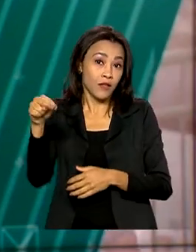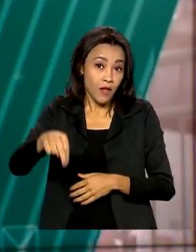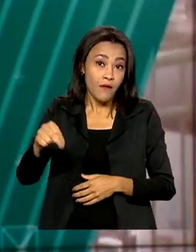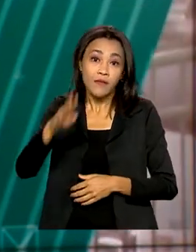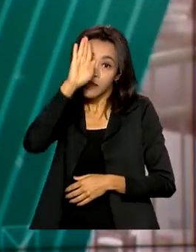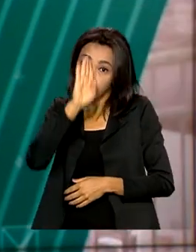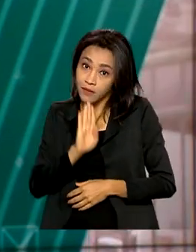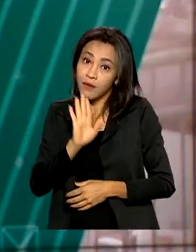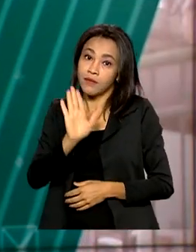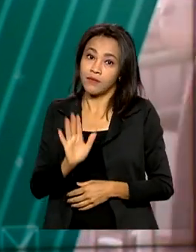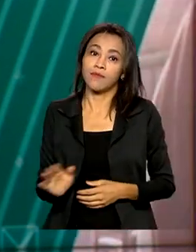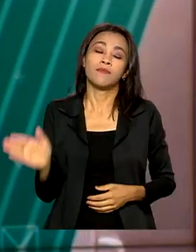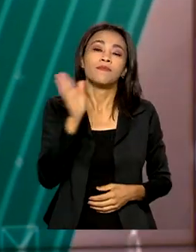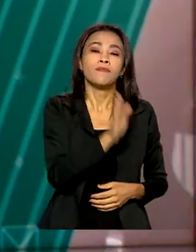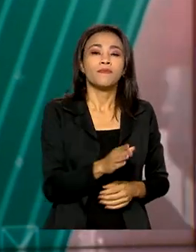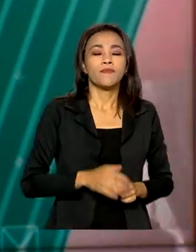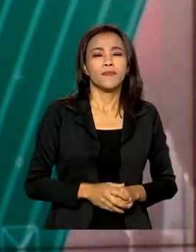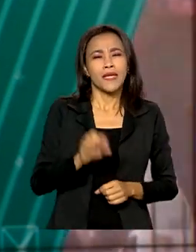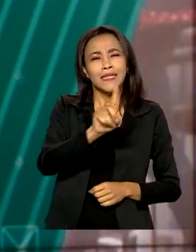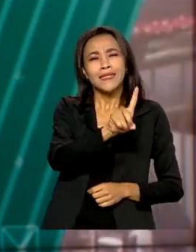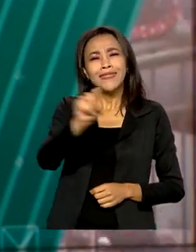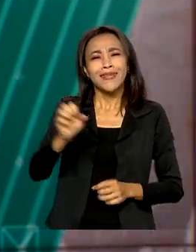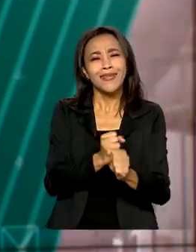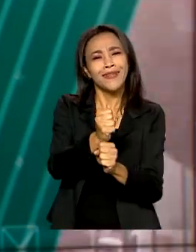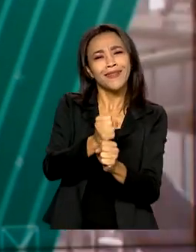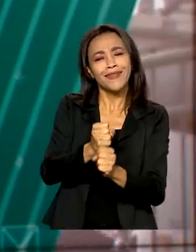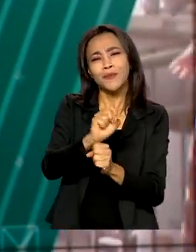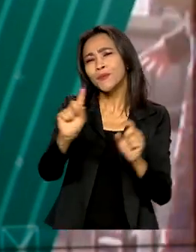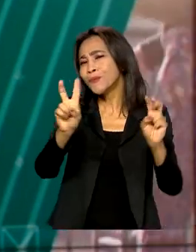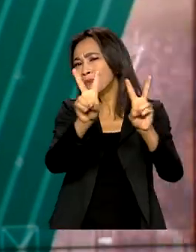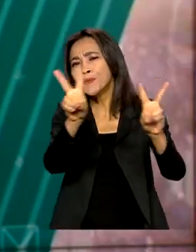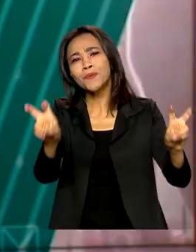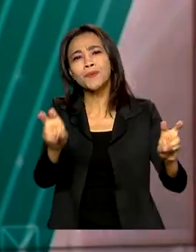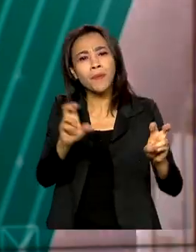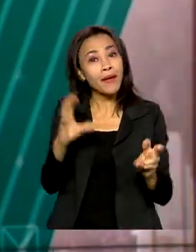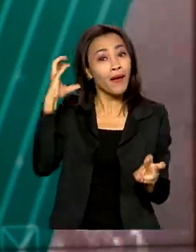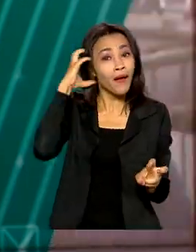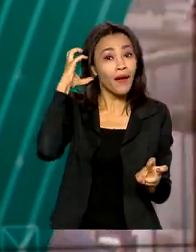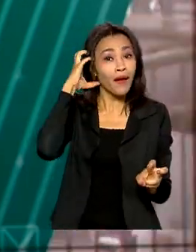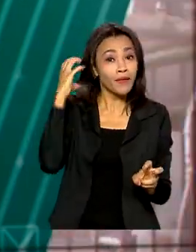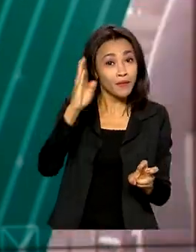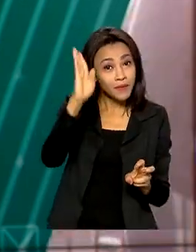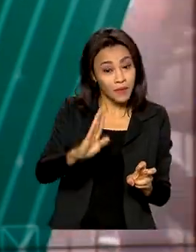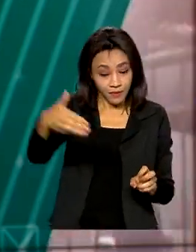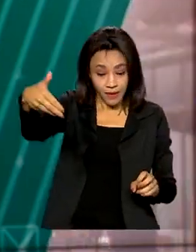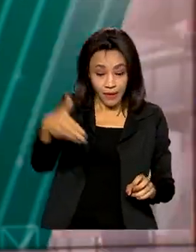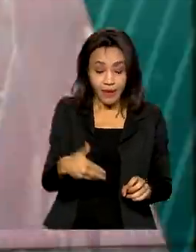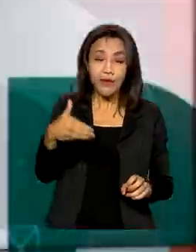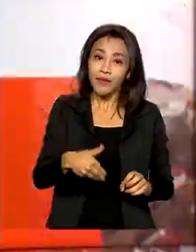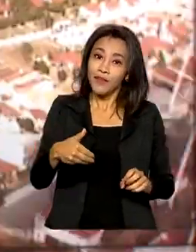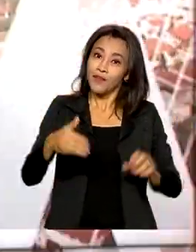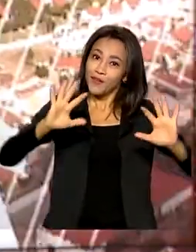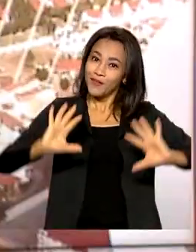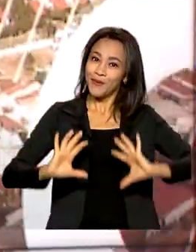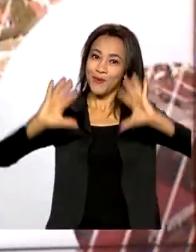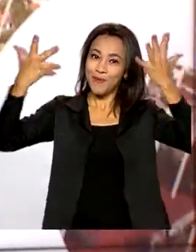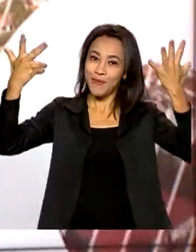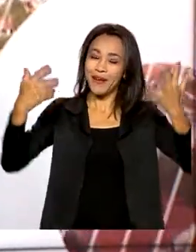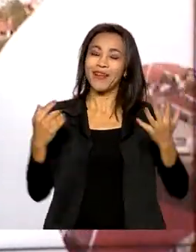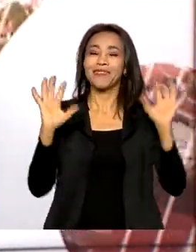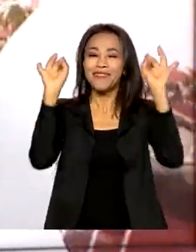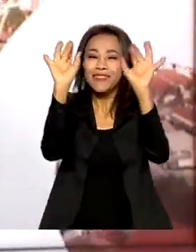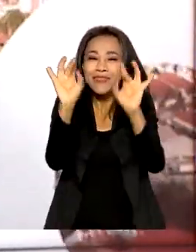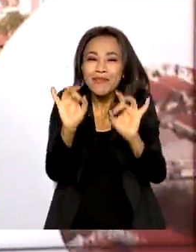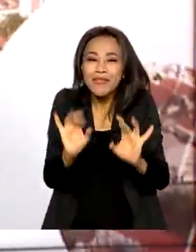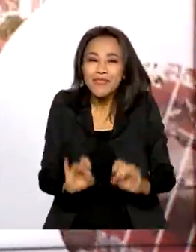Os 100 anos da primeira transmissão de rádio oficial no Brasil foram comemorados pela empresa Brasil de Comunicação em um evento